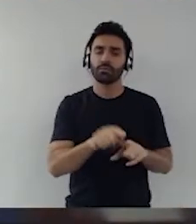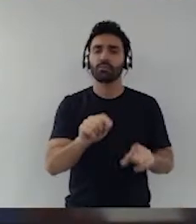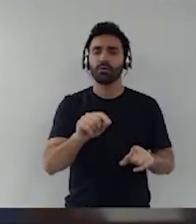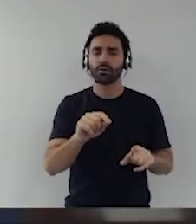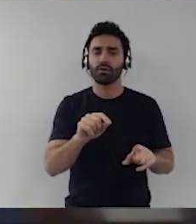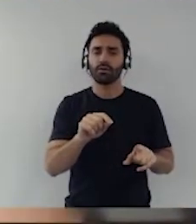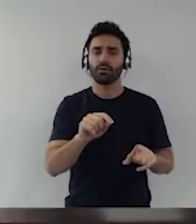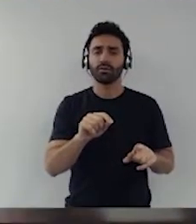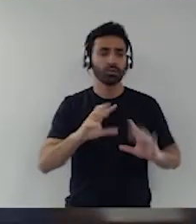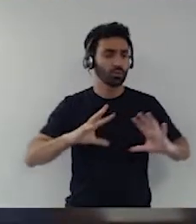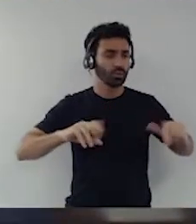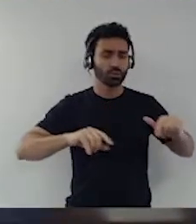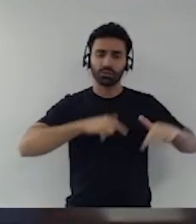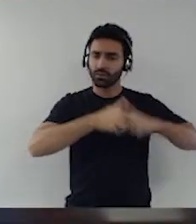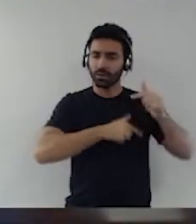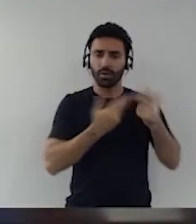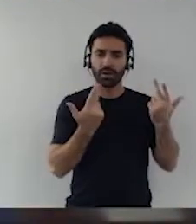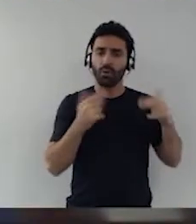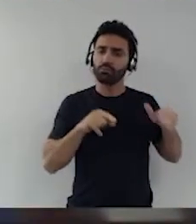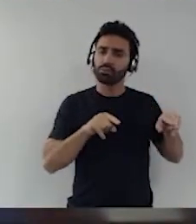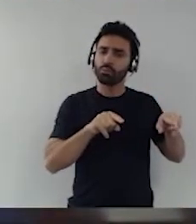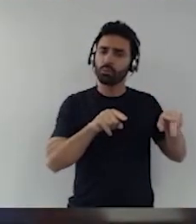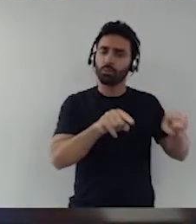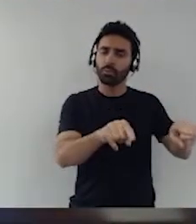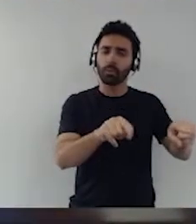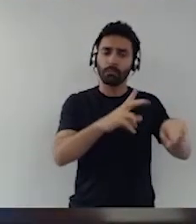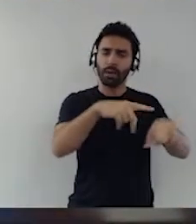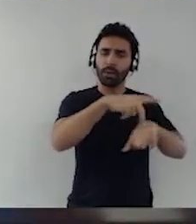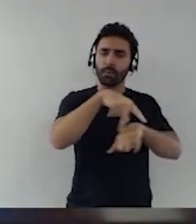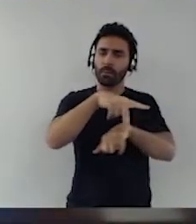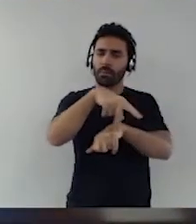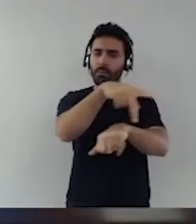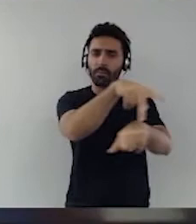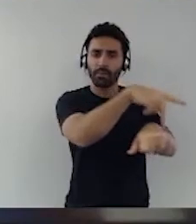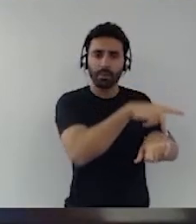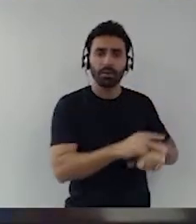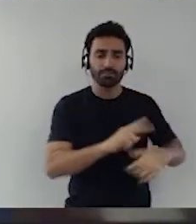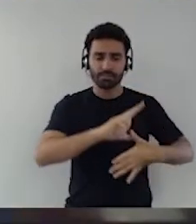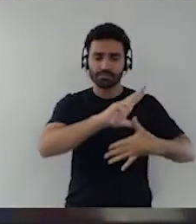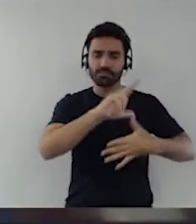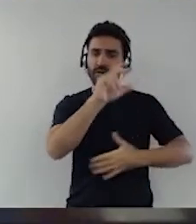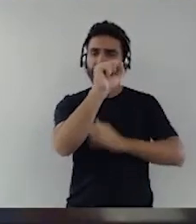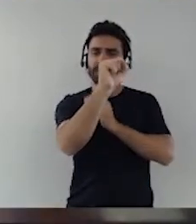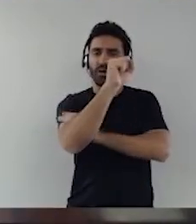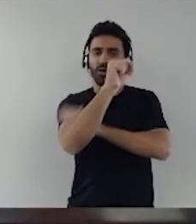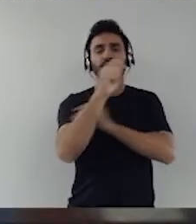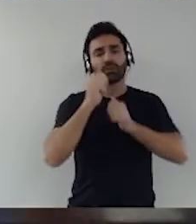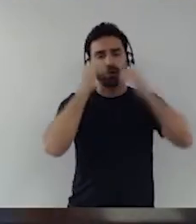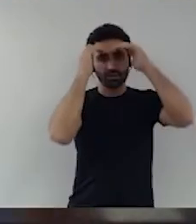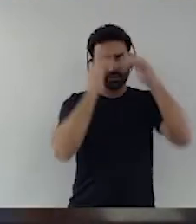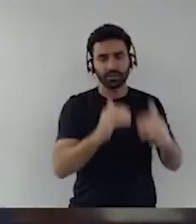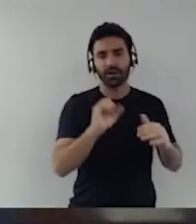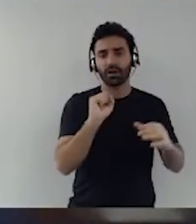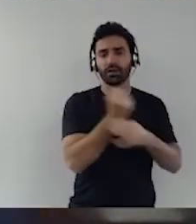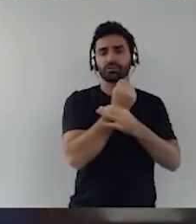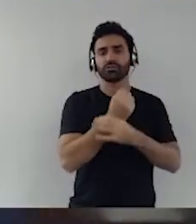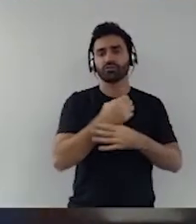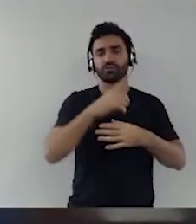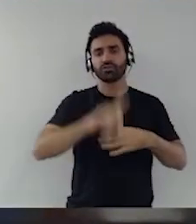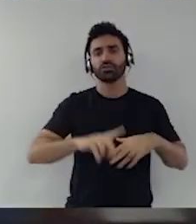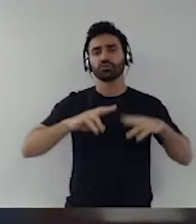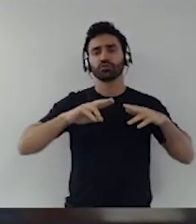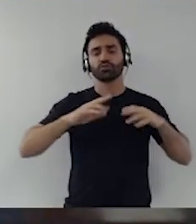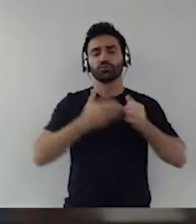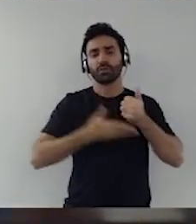dessas agendas, efetivamente nós temos resultados de garantia de direitos fundamentais para esses grupos em situação